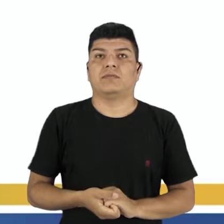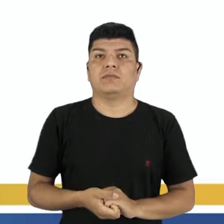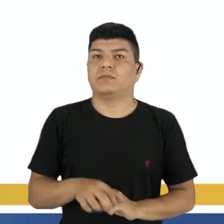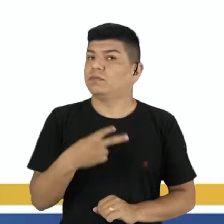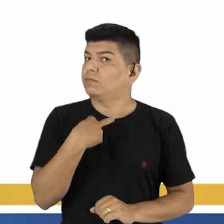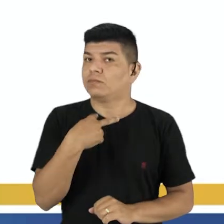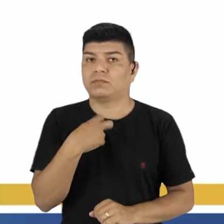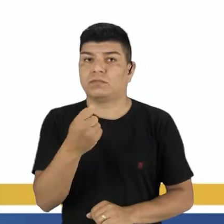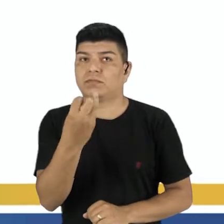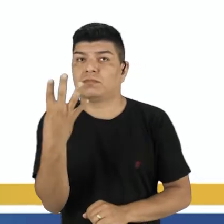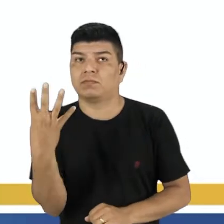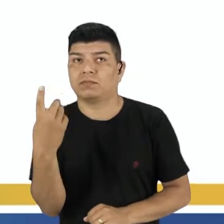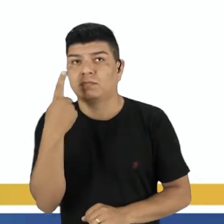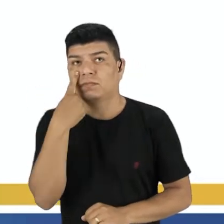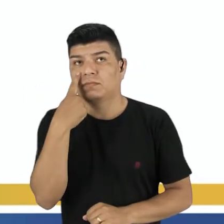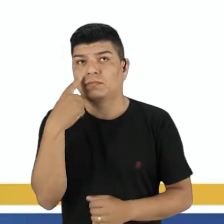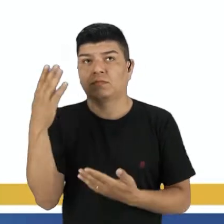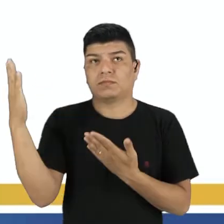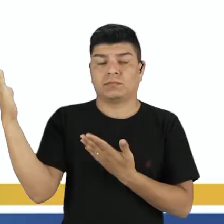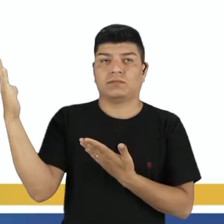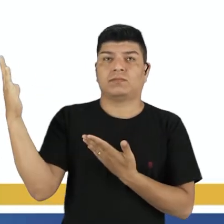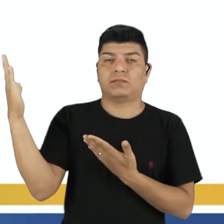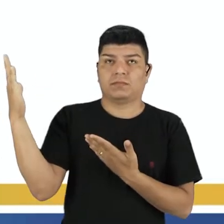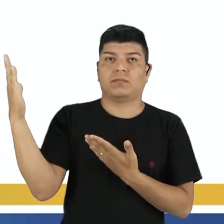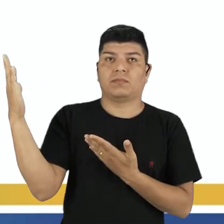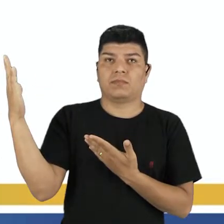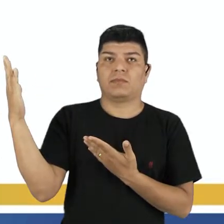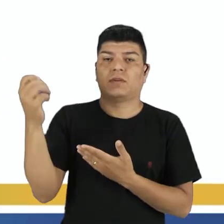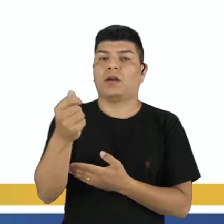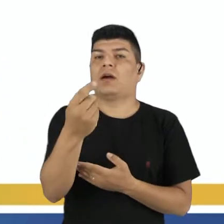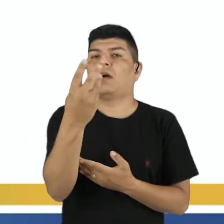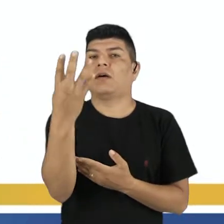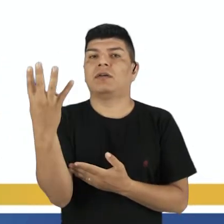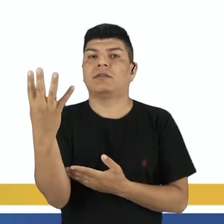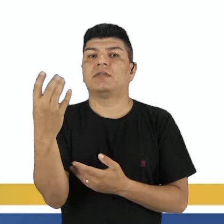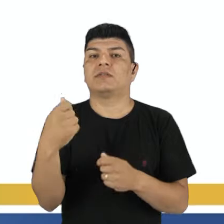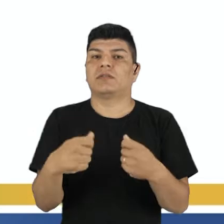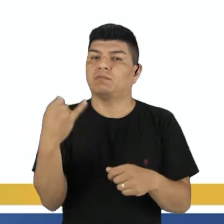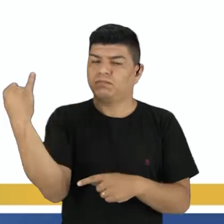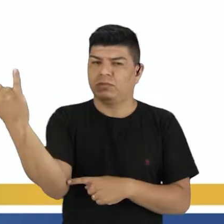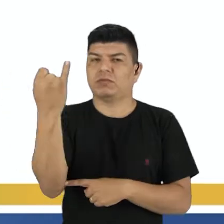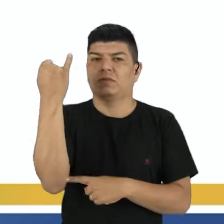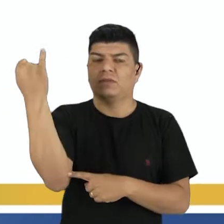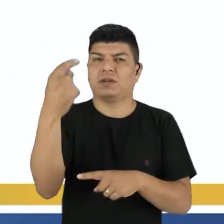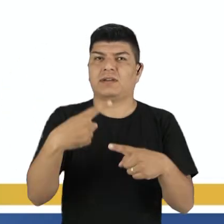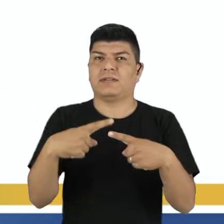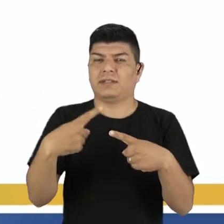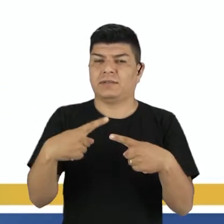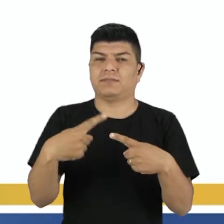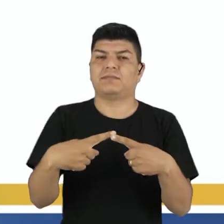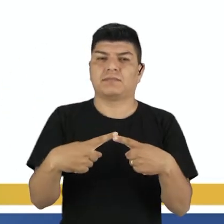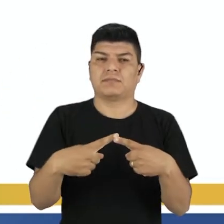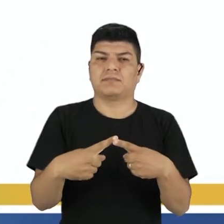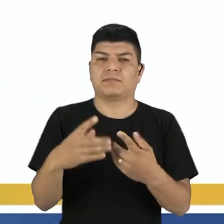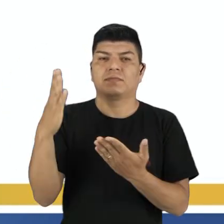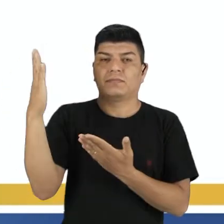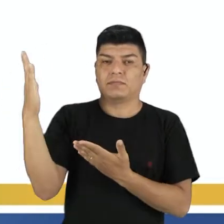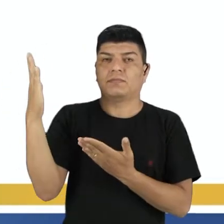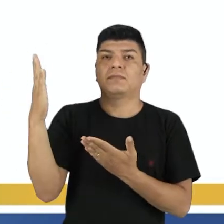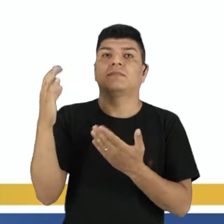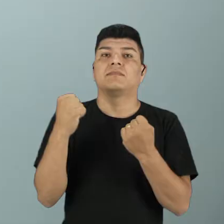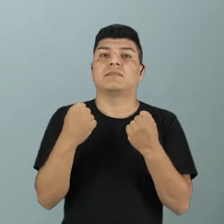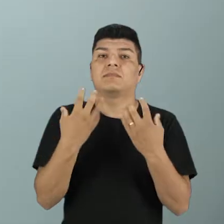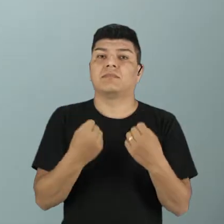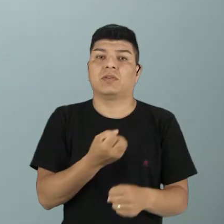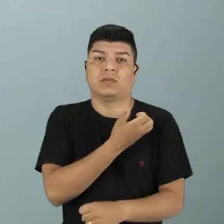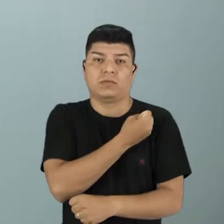vocês estão observando aí. Esses quantificadores são extremamente importantes. Por quê? Porque são eles que vão receber